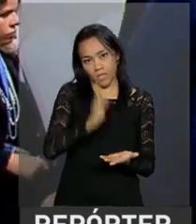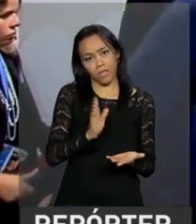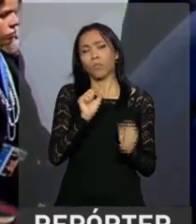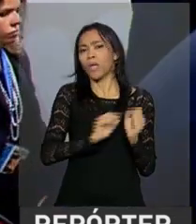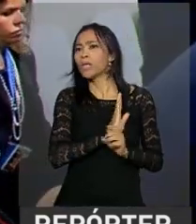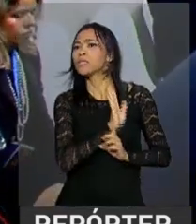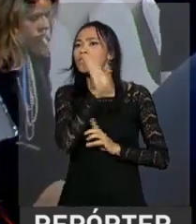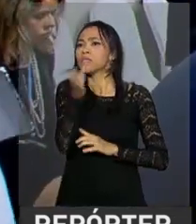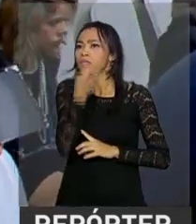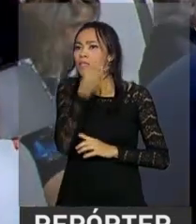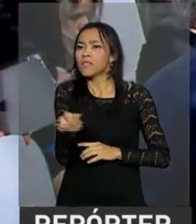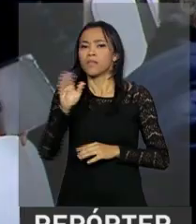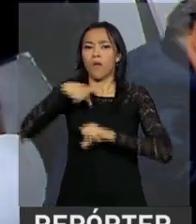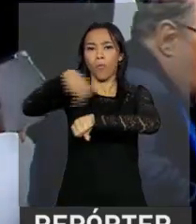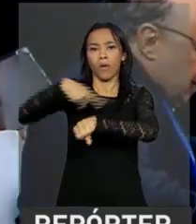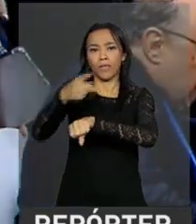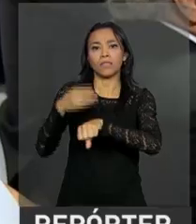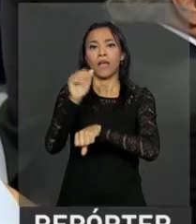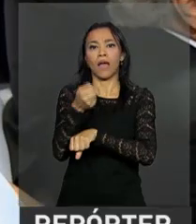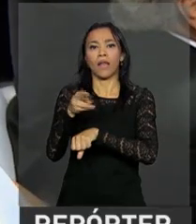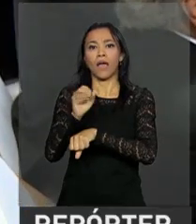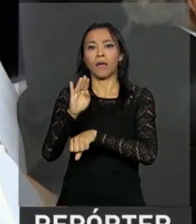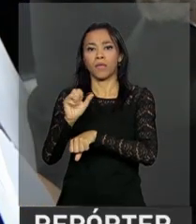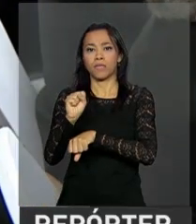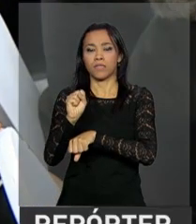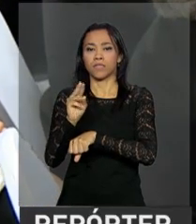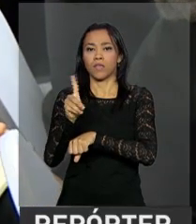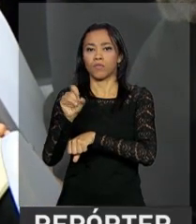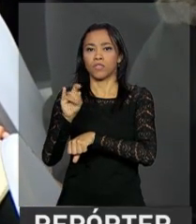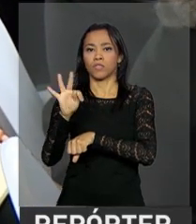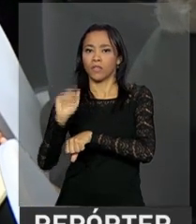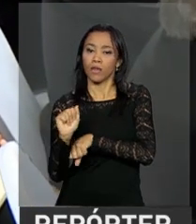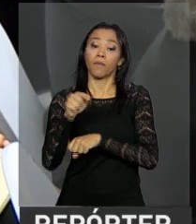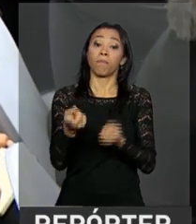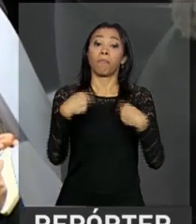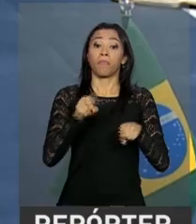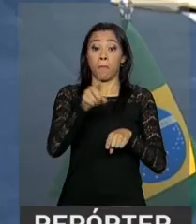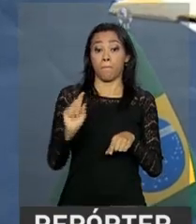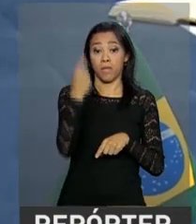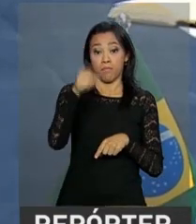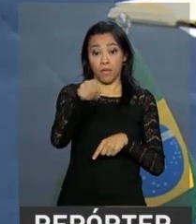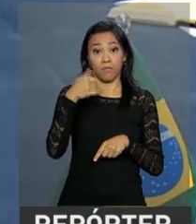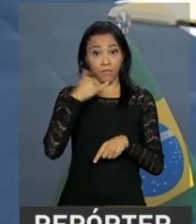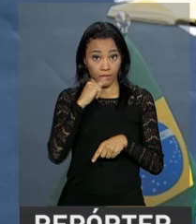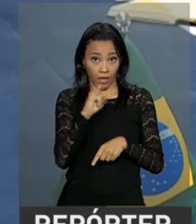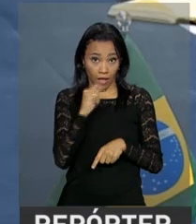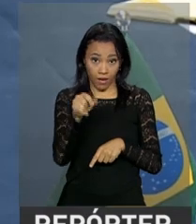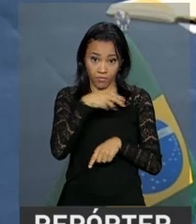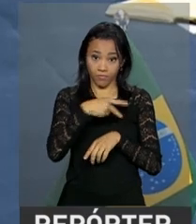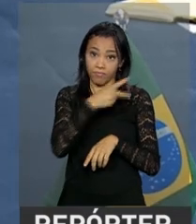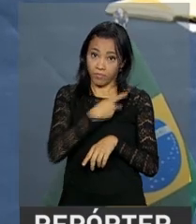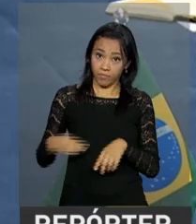Arábia Saudita para dar andamento às negociações. Já na conversa com o primeiro-ministro da Itália, Matteo Renzi, o